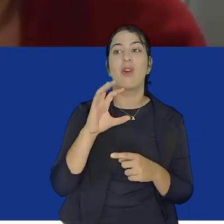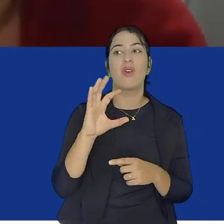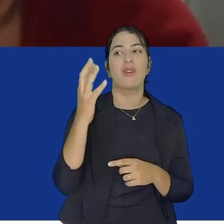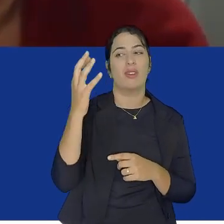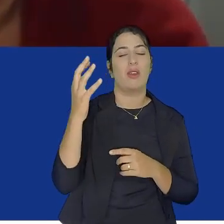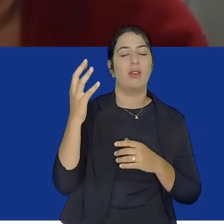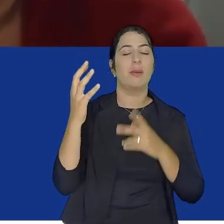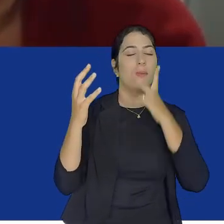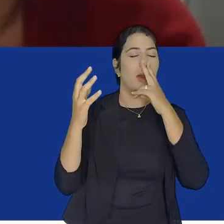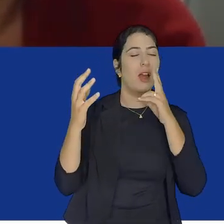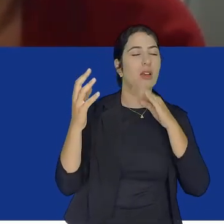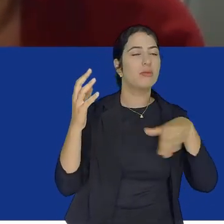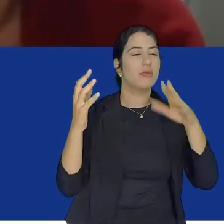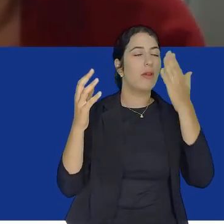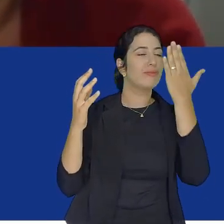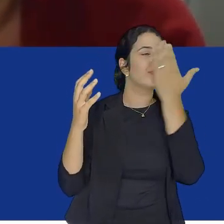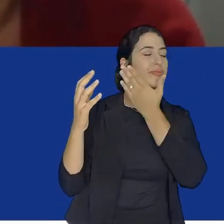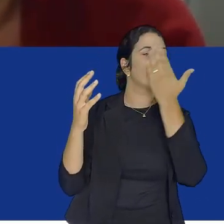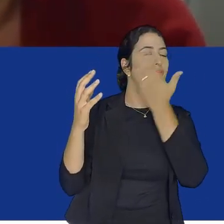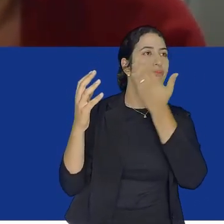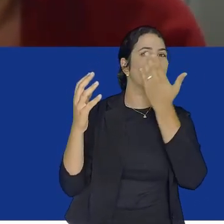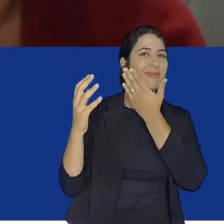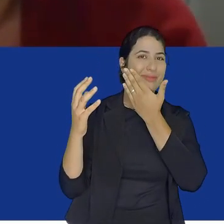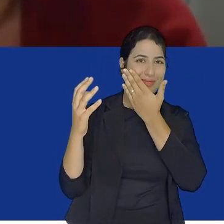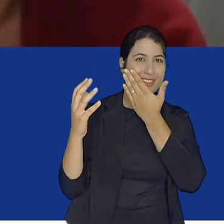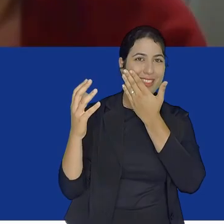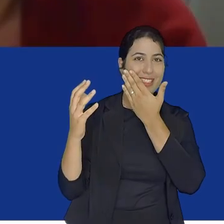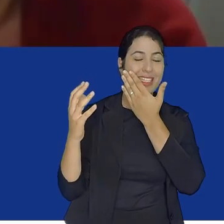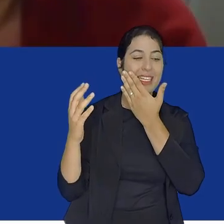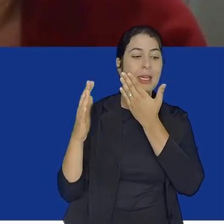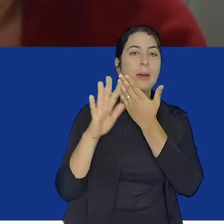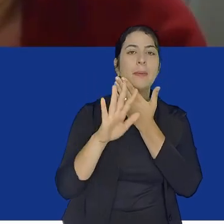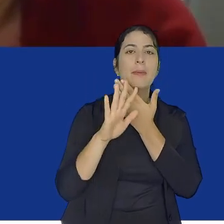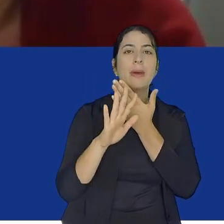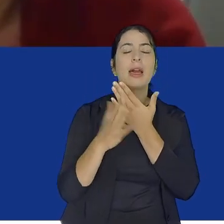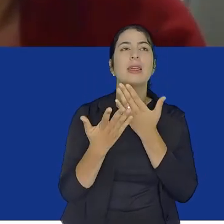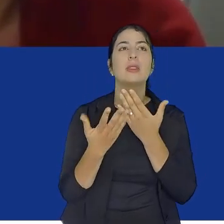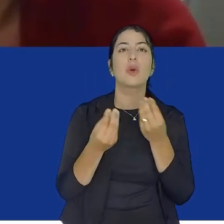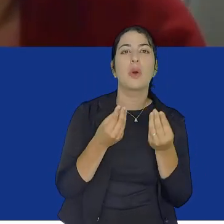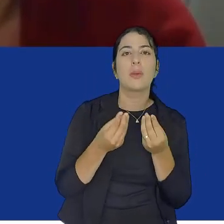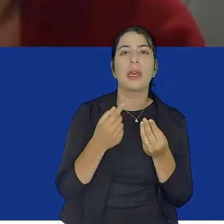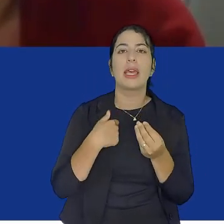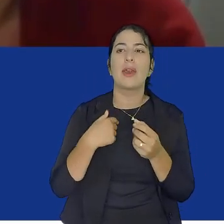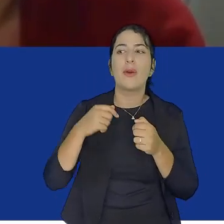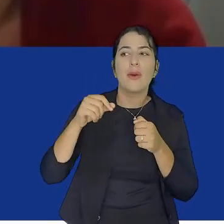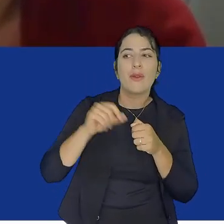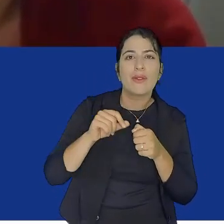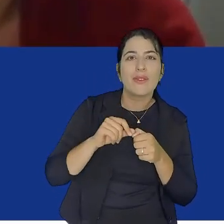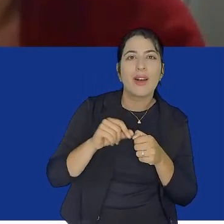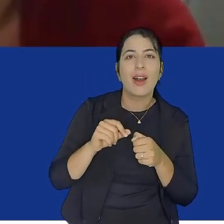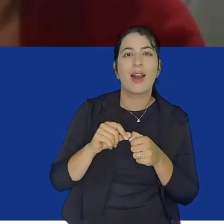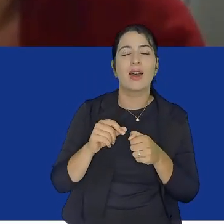a Carla trouxe, que organiza as ideias, o fazer, o sentir de todas